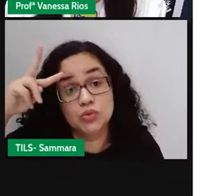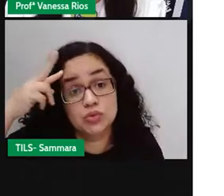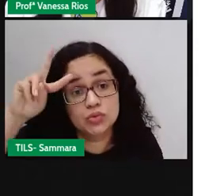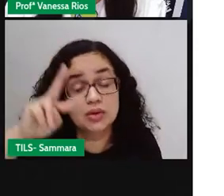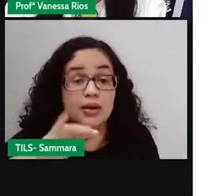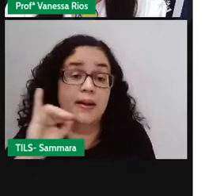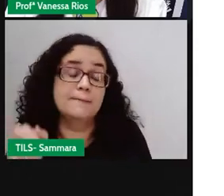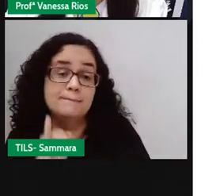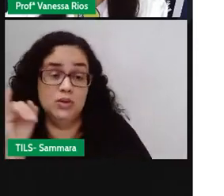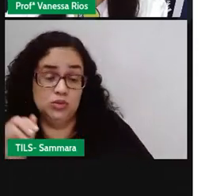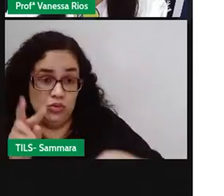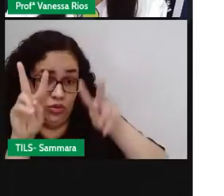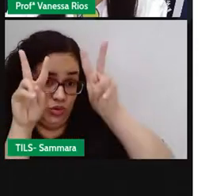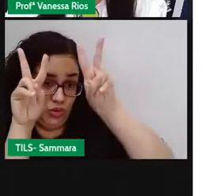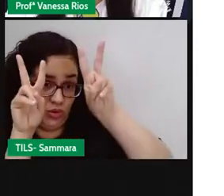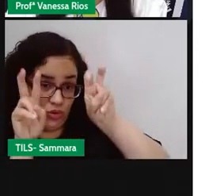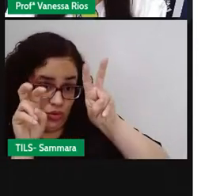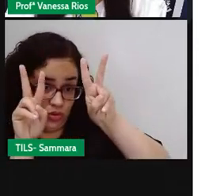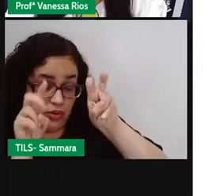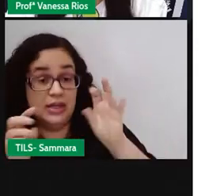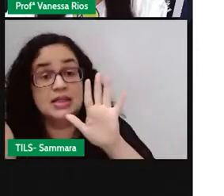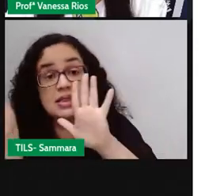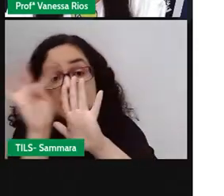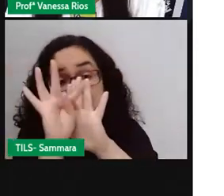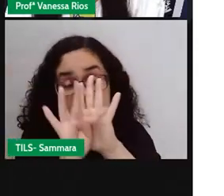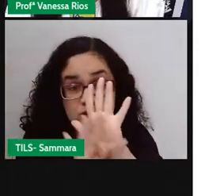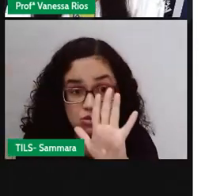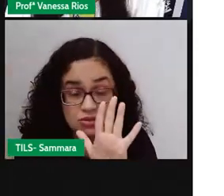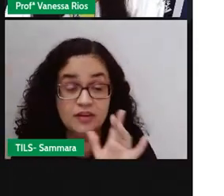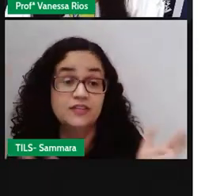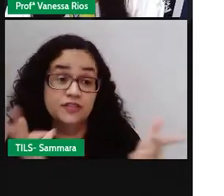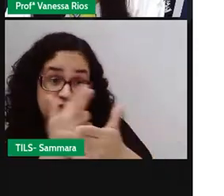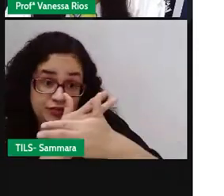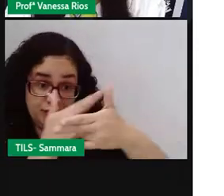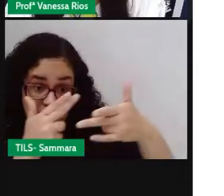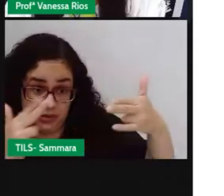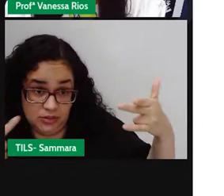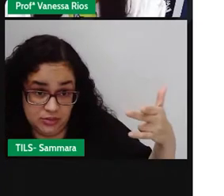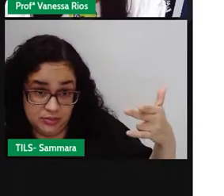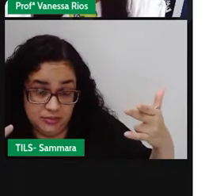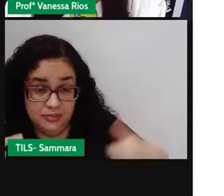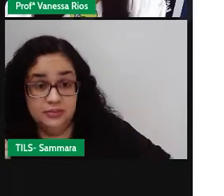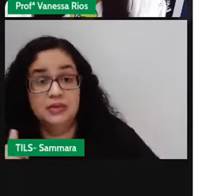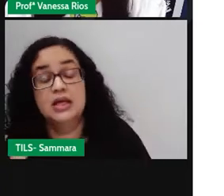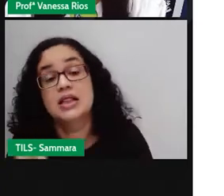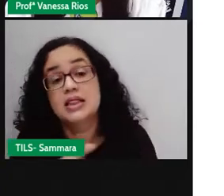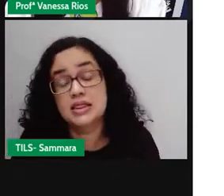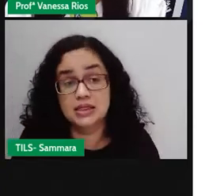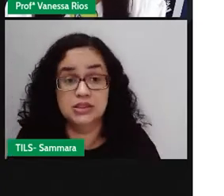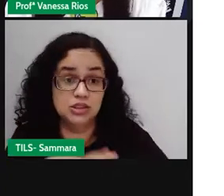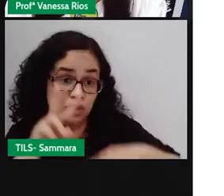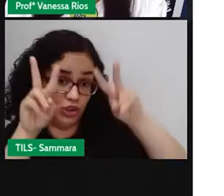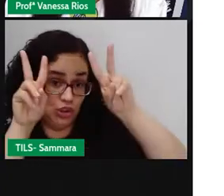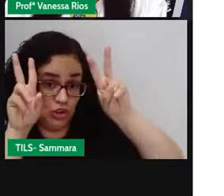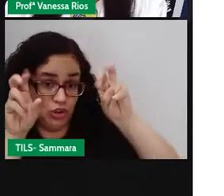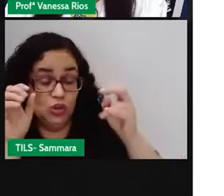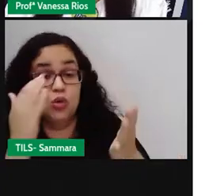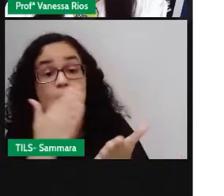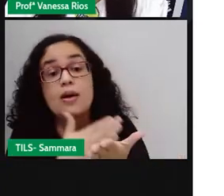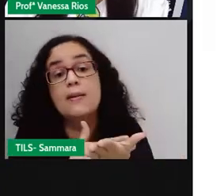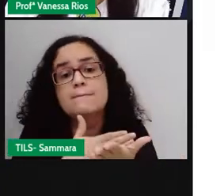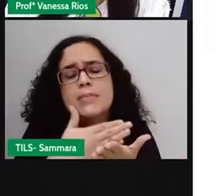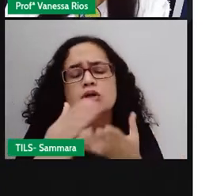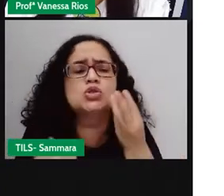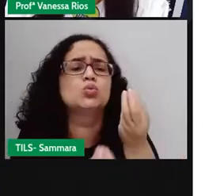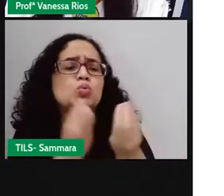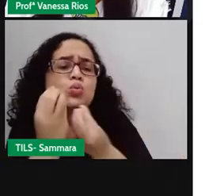é importante a gente entender que o texto ele apresenta várias partes. Ele tem título, tem como